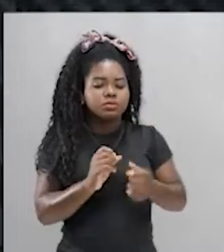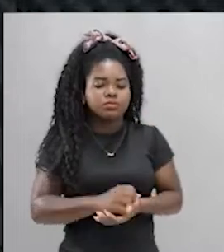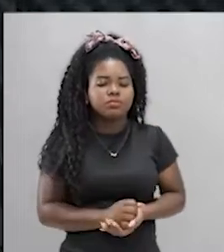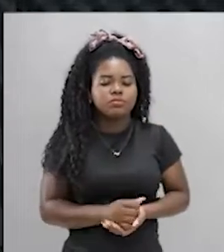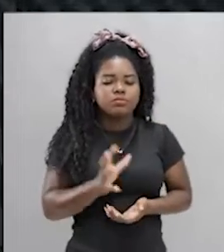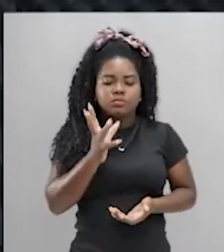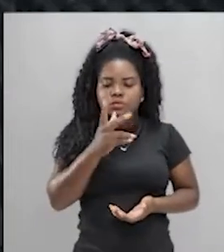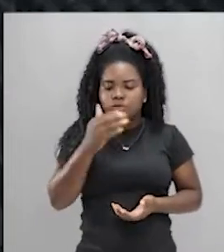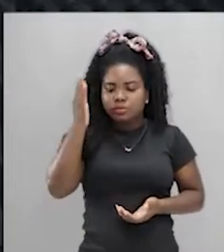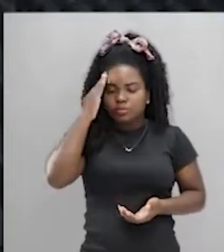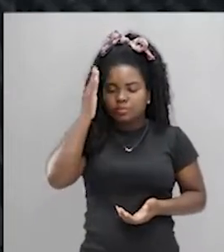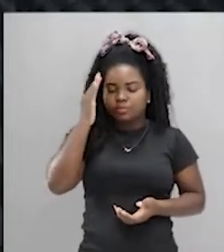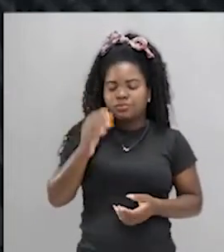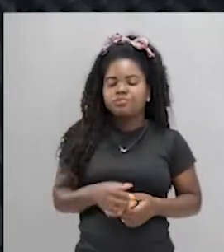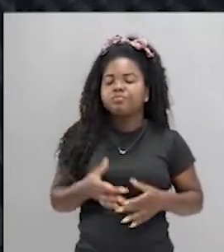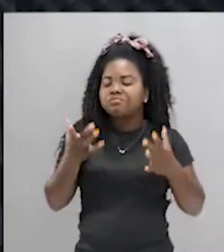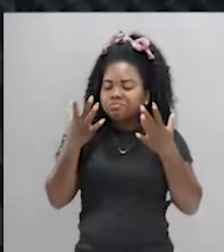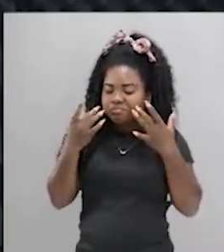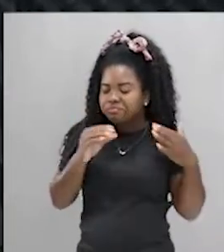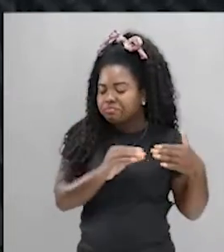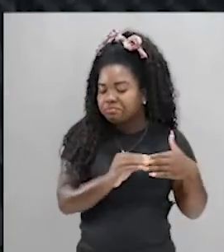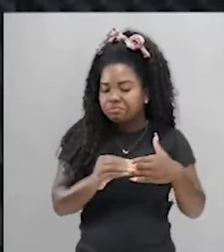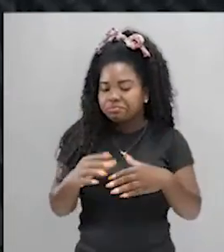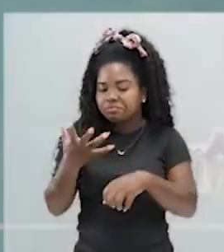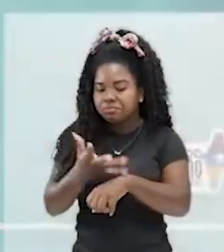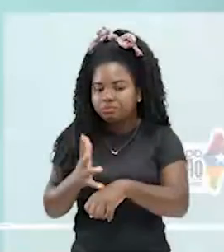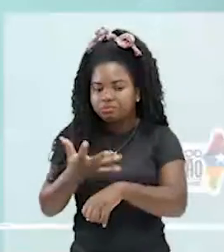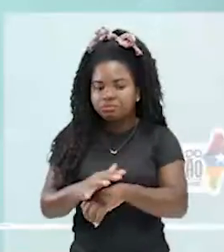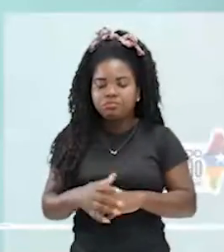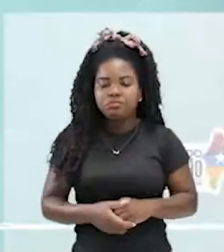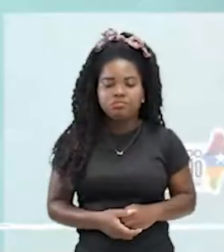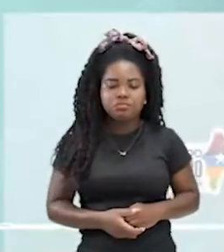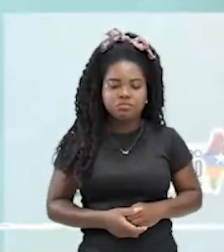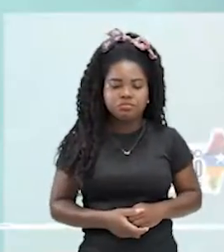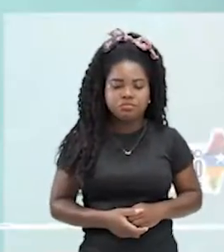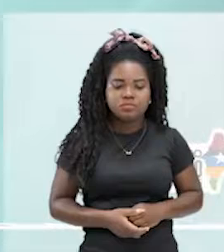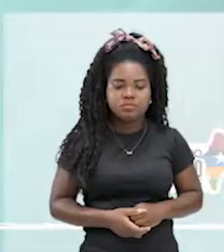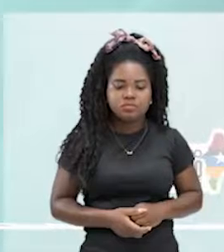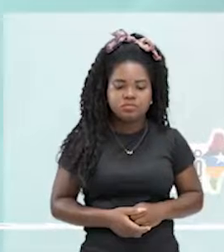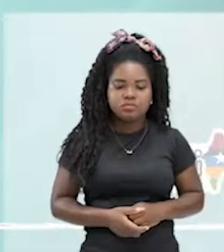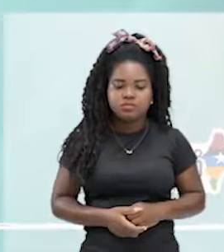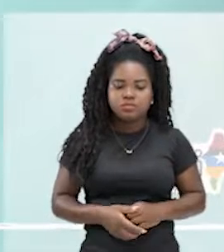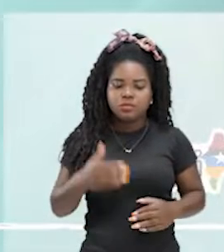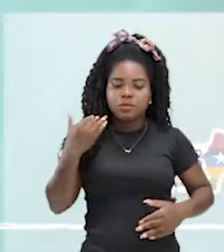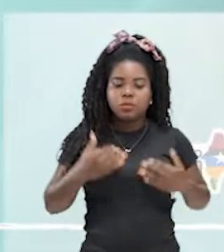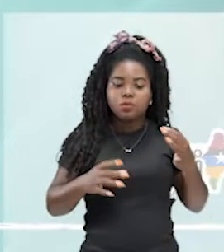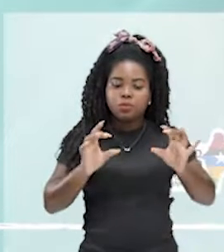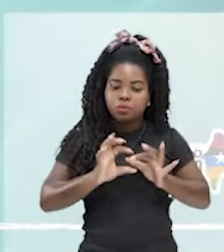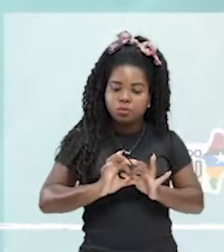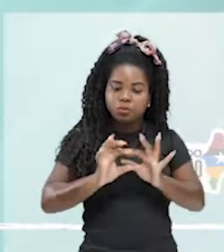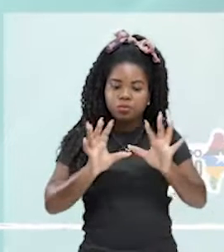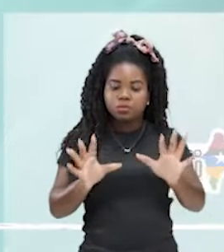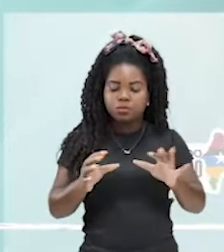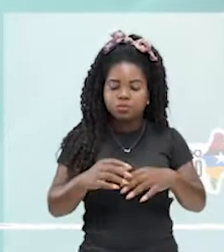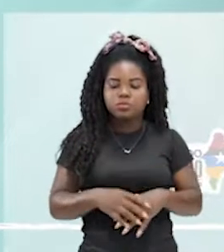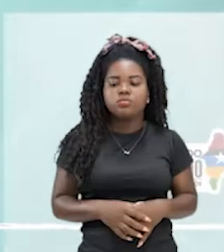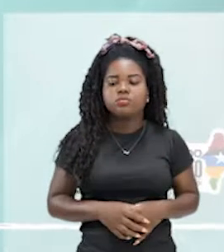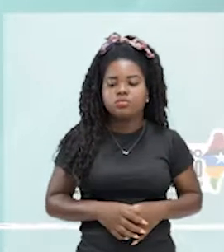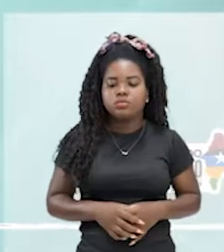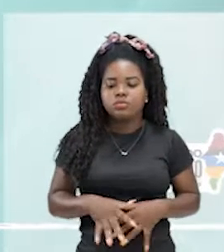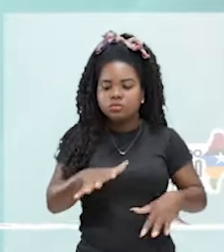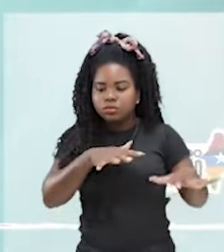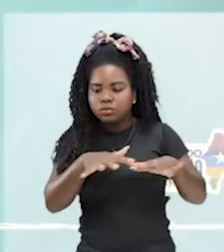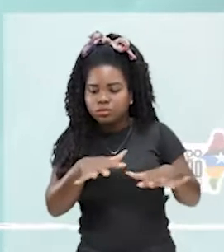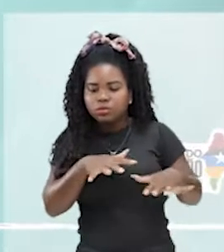demora a entender como o teatro traz isso para a prática. Né? O teatro da crueldade, o corpo é livre, pulsação,